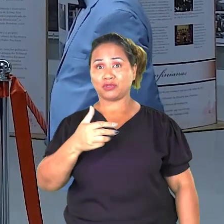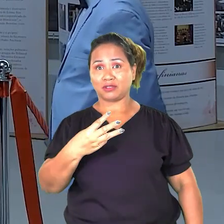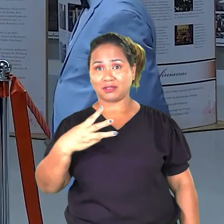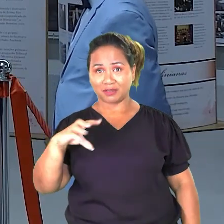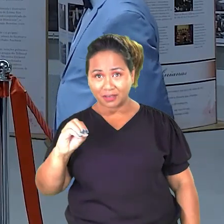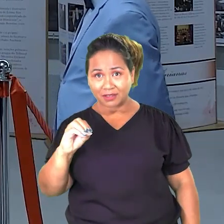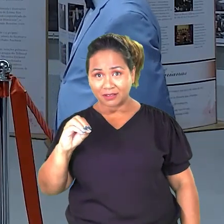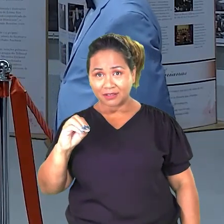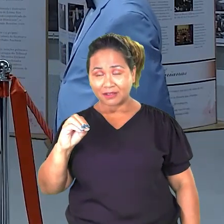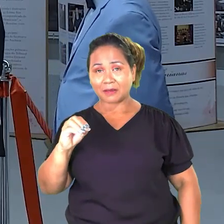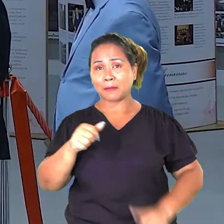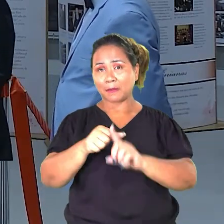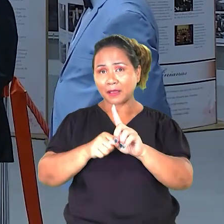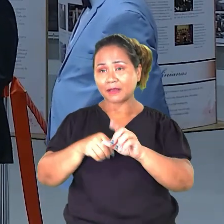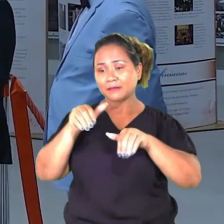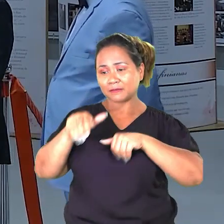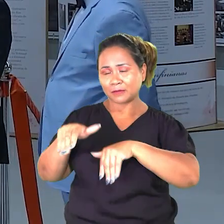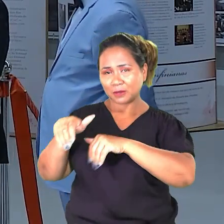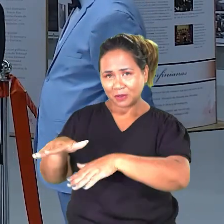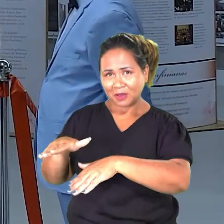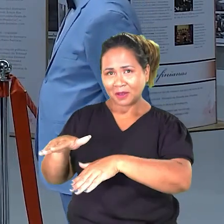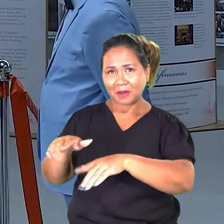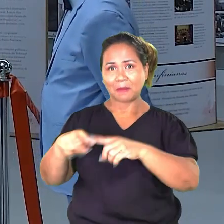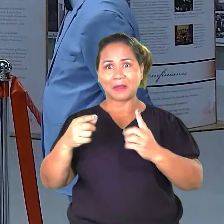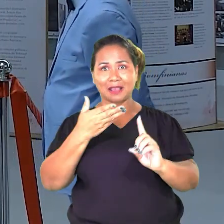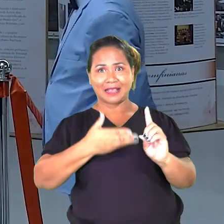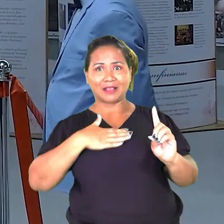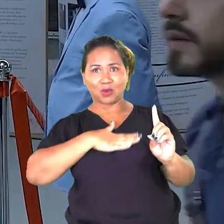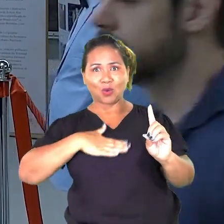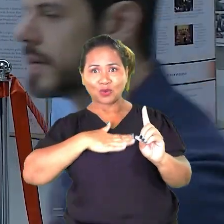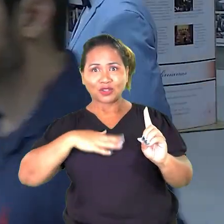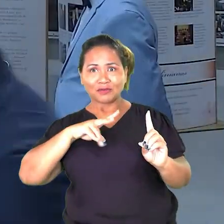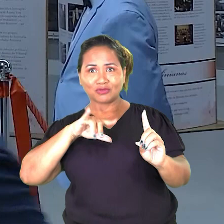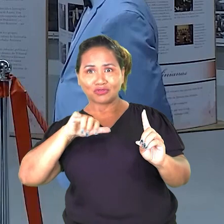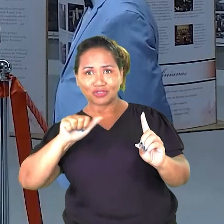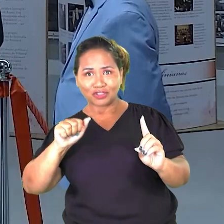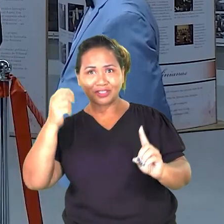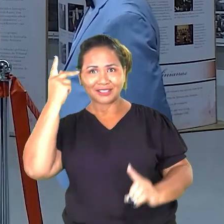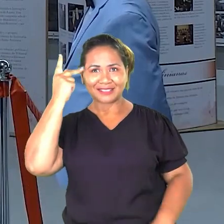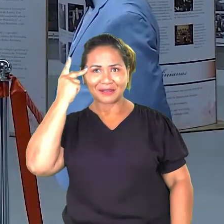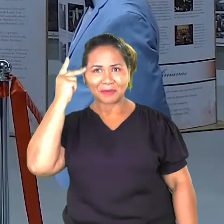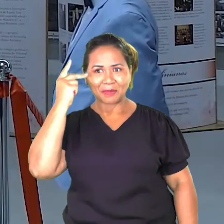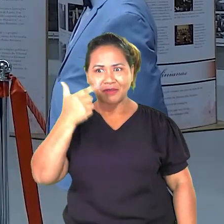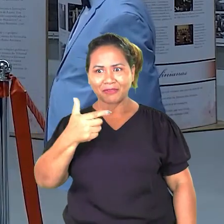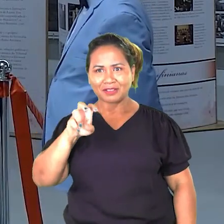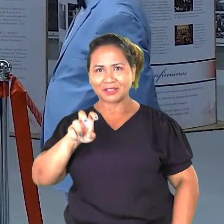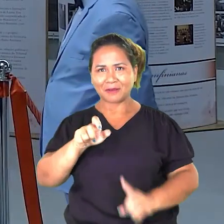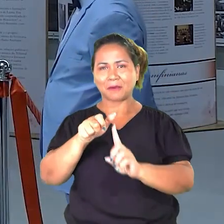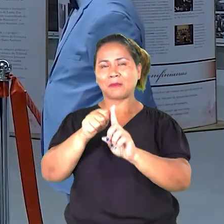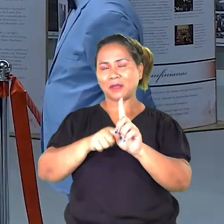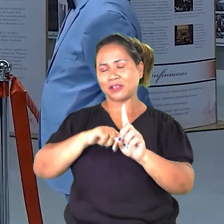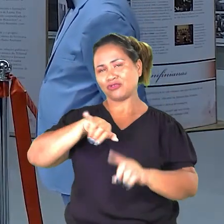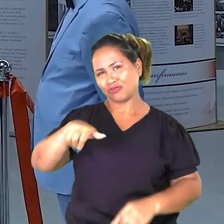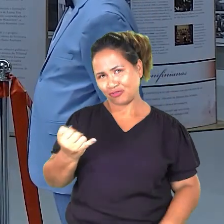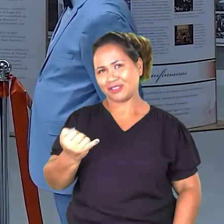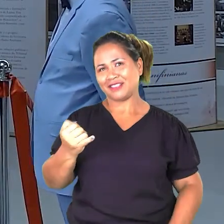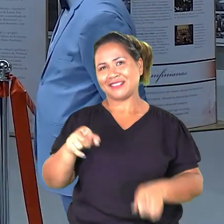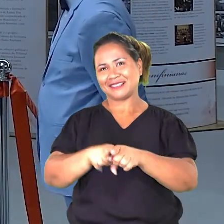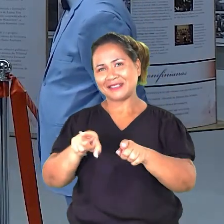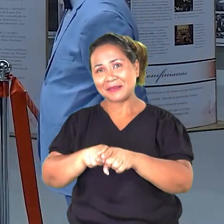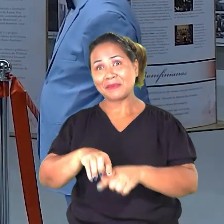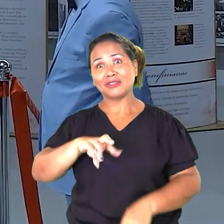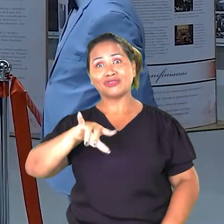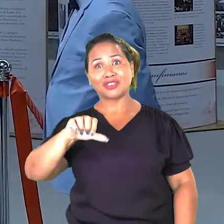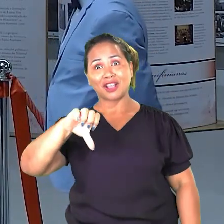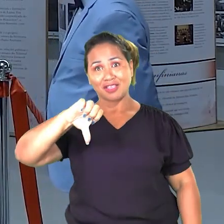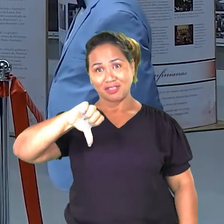que, além da sua data de nascimento, 30 de setembro, Paulo Bonfim tinha duas outras datas natalícias, o 25 de janeiro, dia de